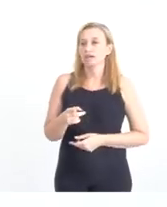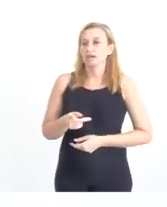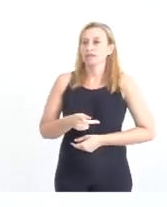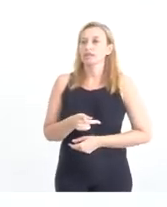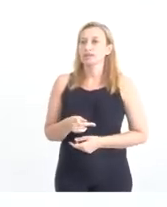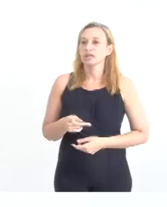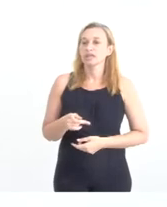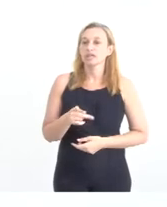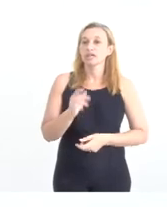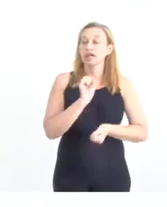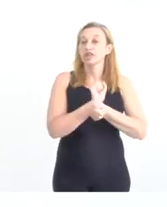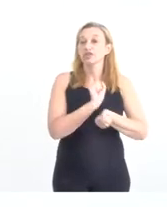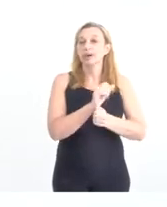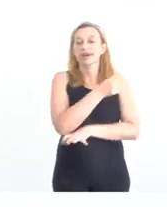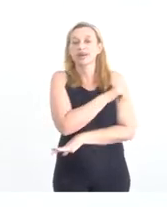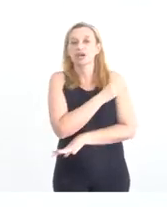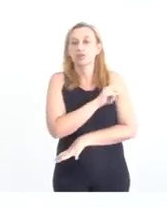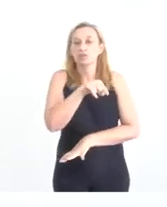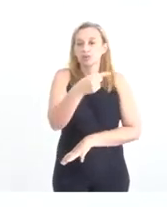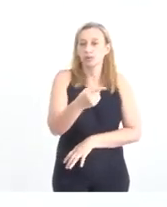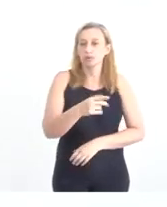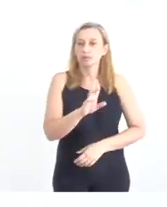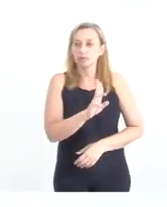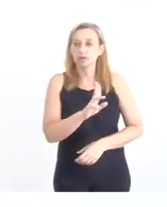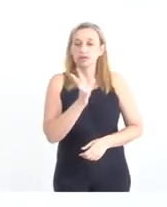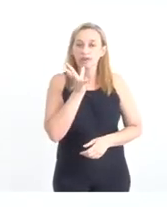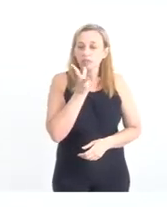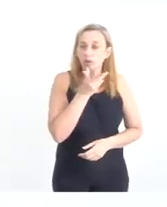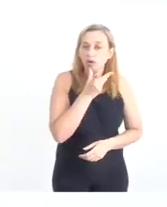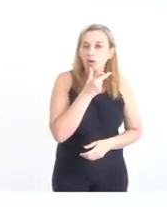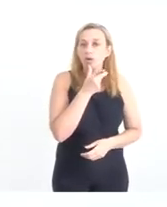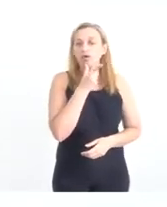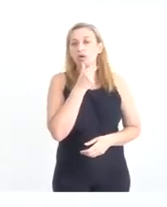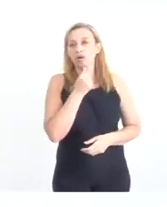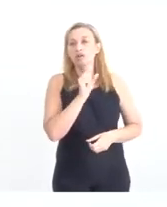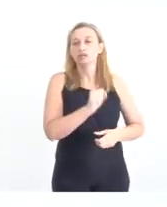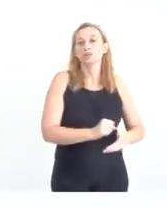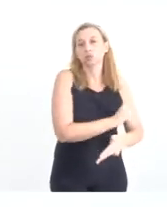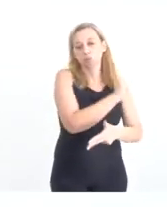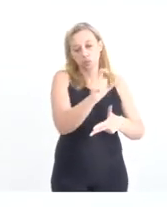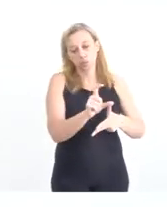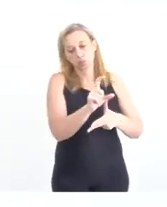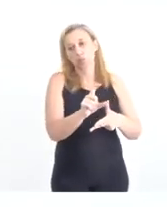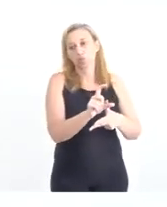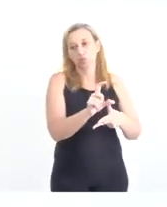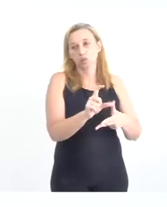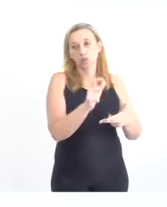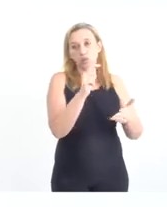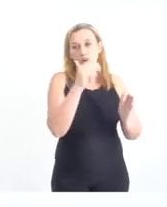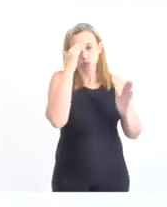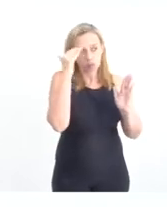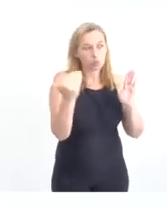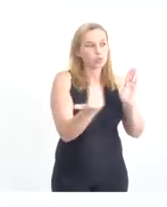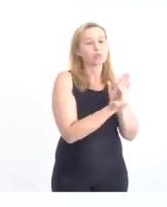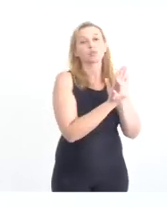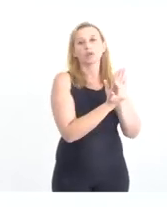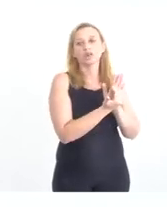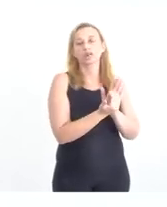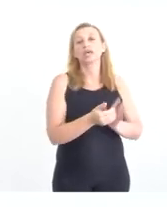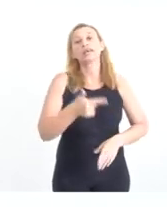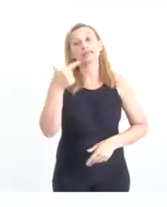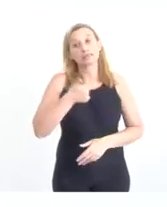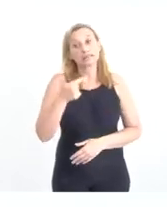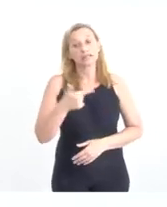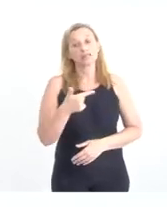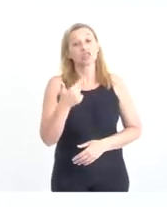adequadamente de espera Rio né da da demora absurda em que o poder executivo teve para implementar a ação em